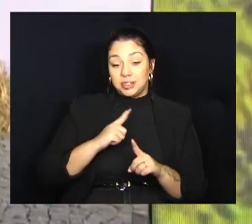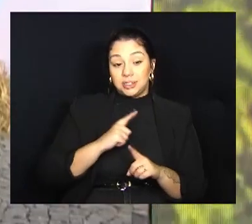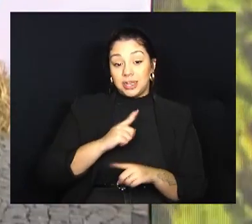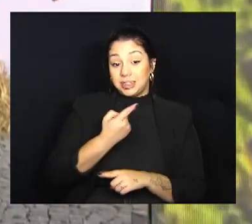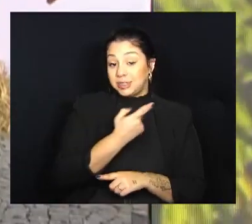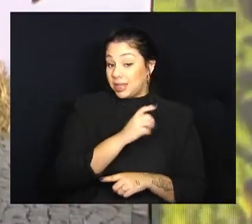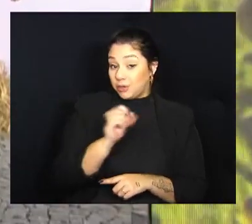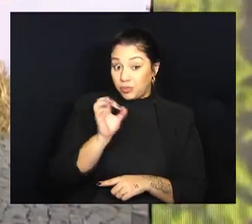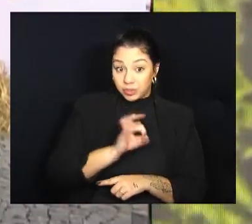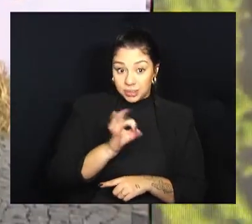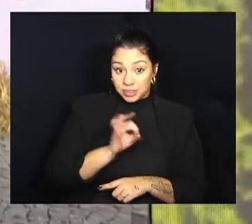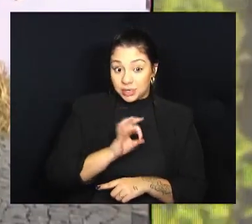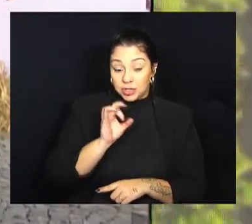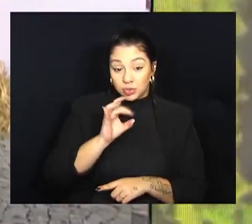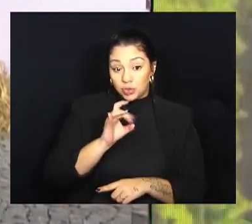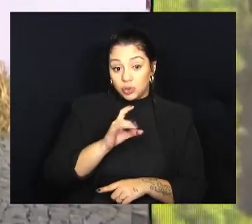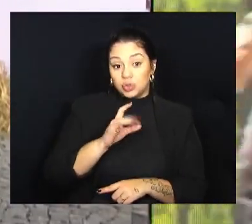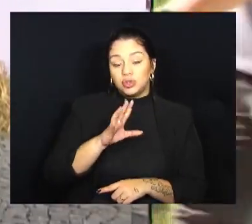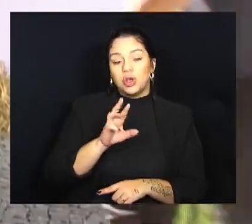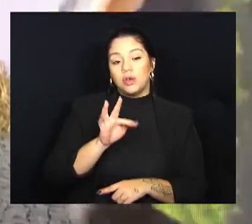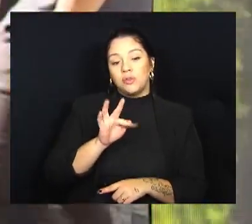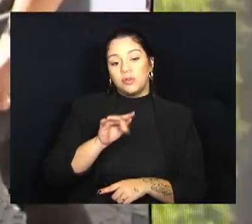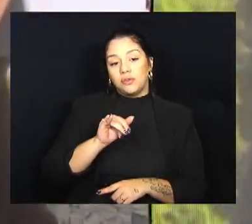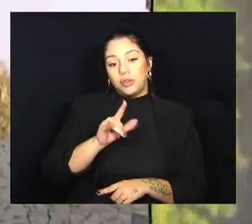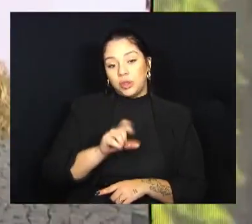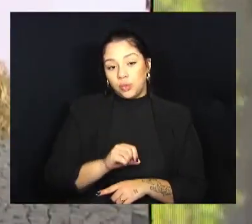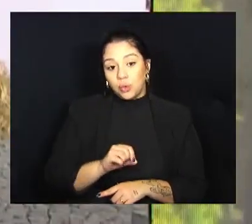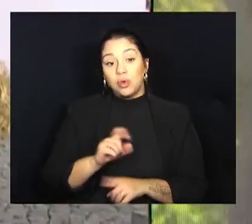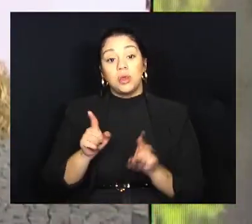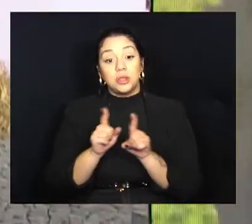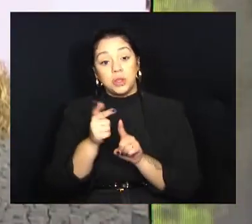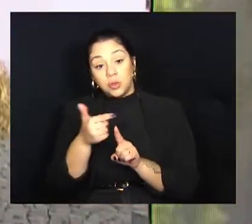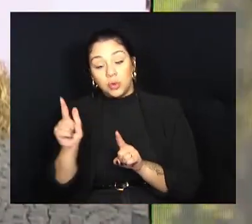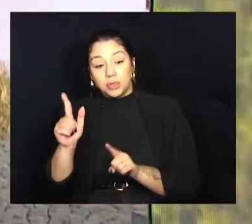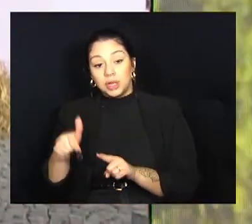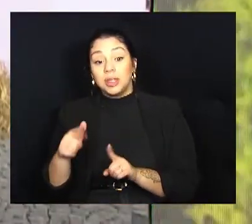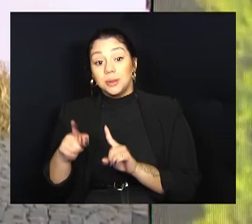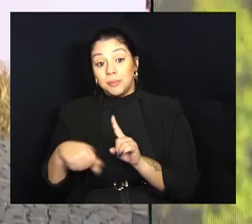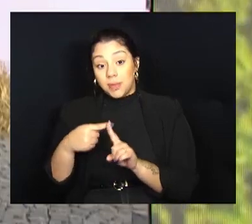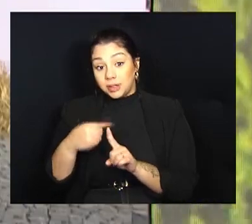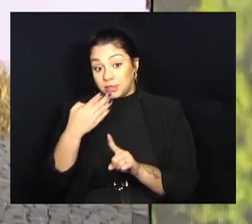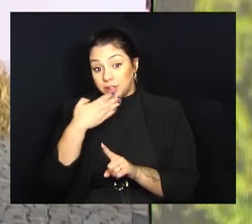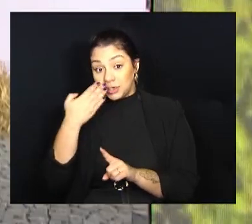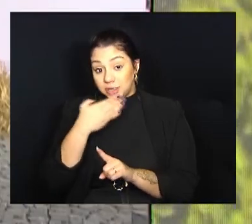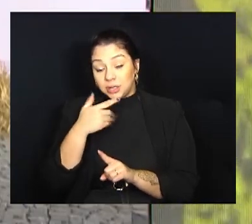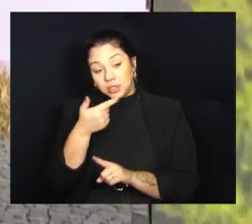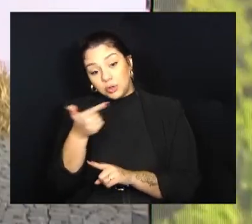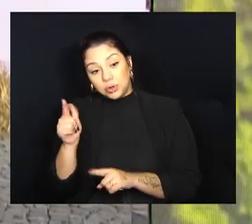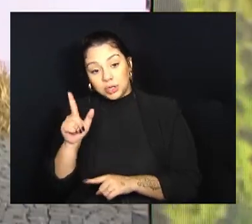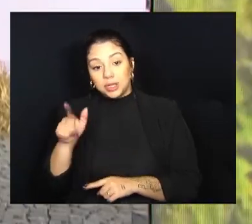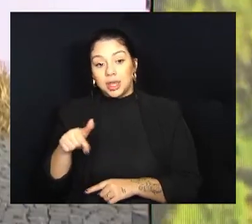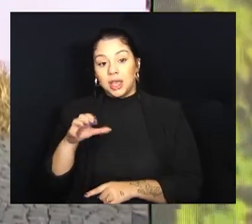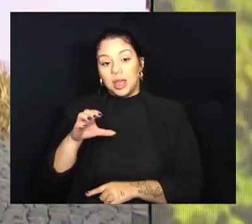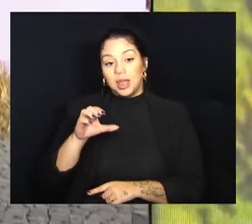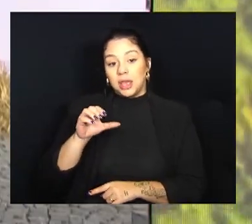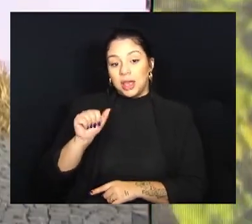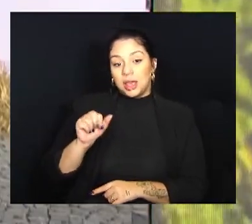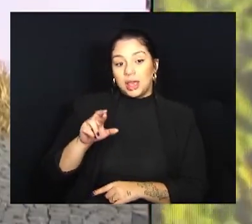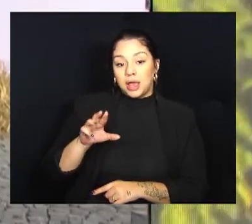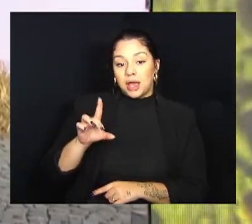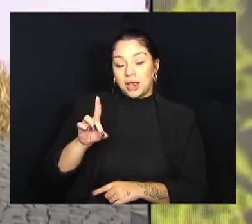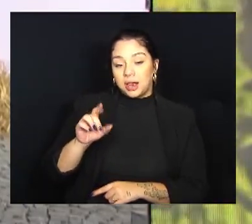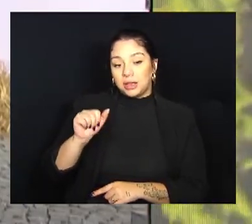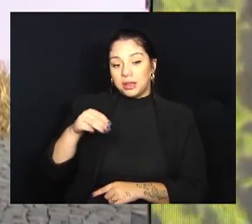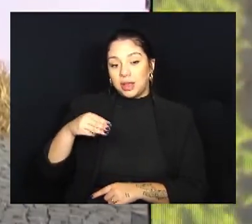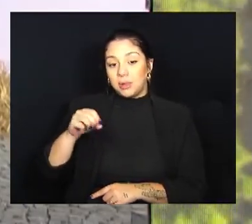não tem adição de açúcar, a clássica de figo, que vai um pouquinho de açúcar, e a clássica com cardamomo, que é uma especiaria que traz uma refrescância para a